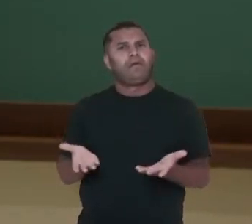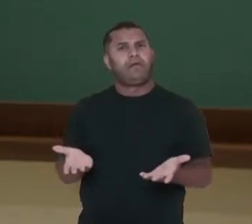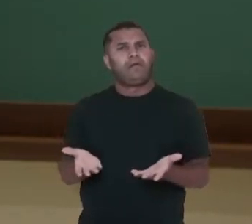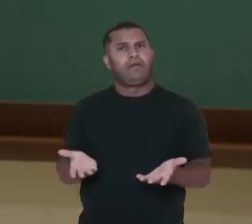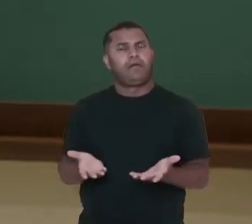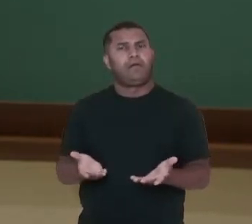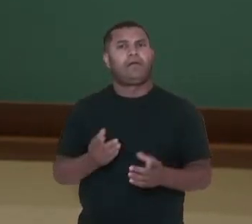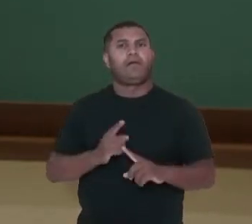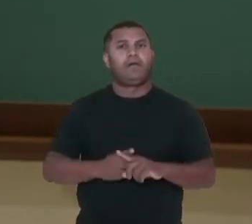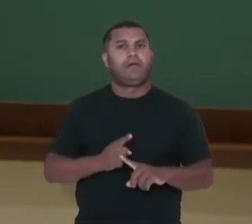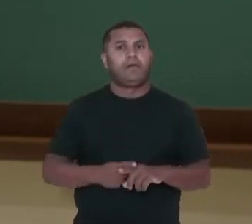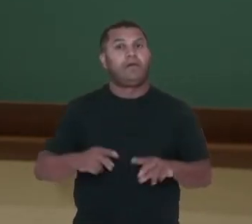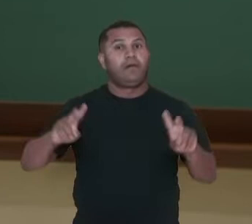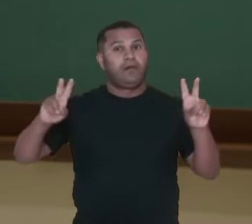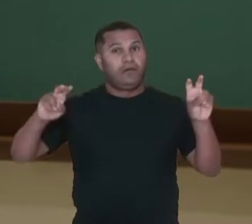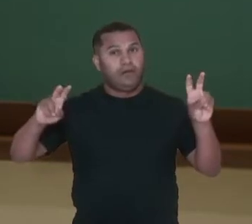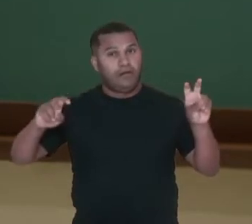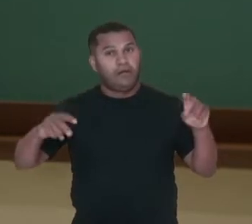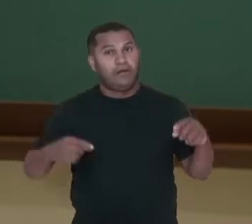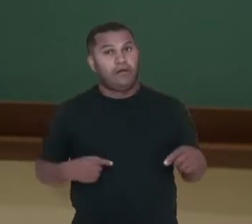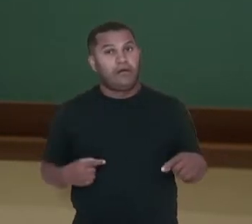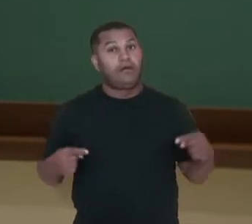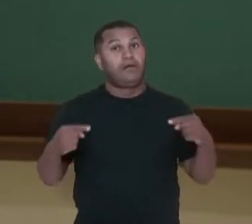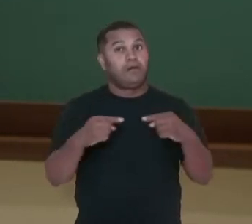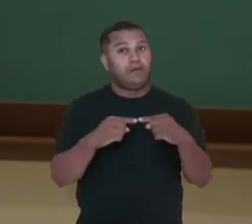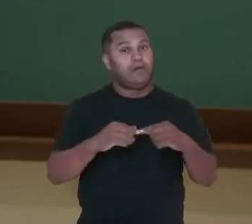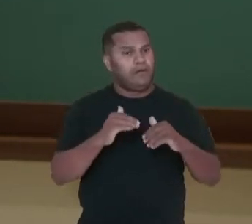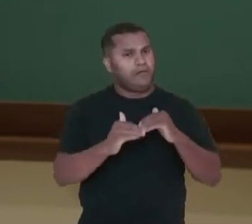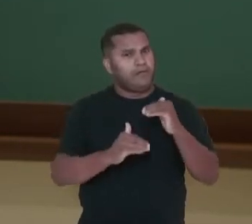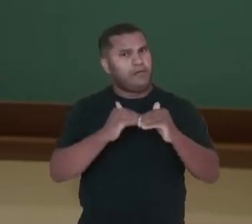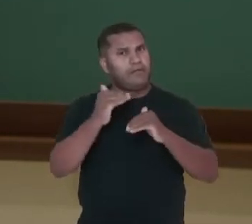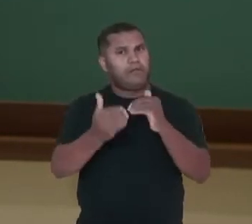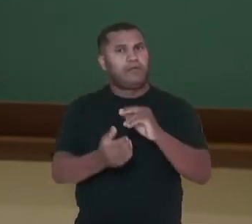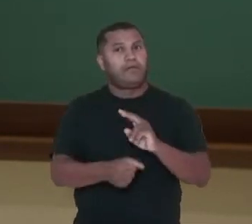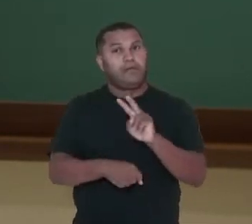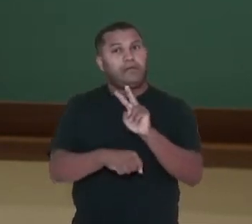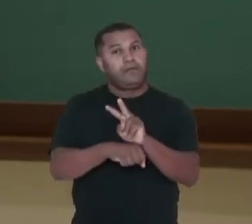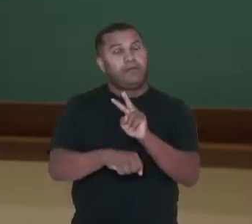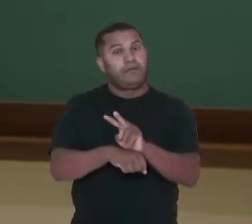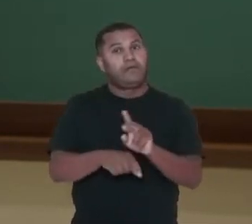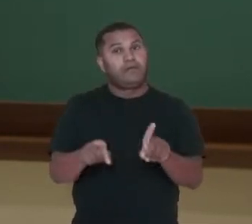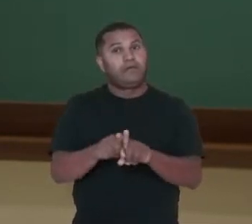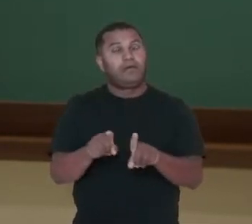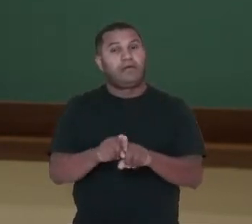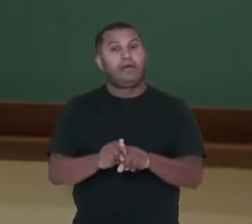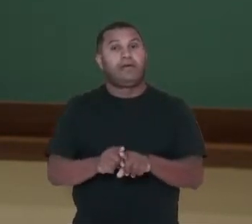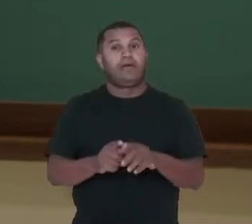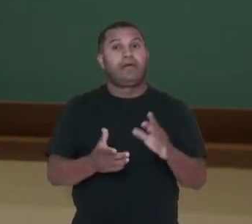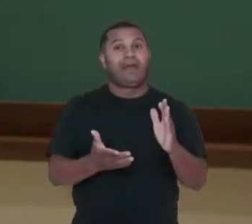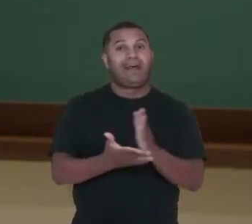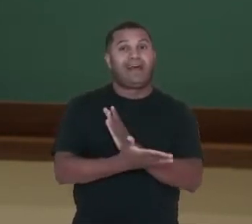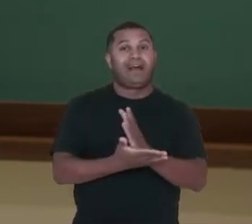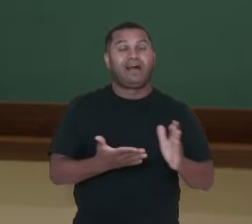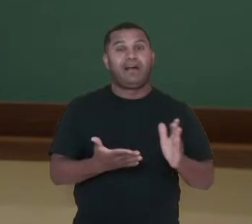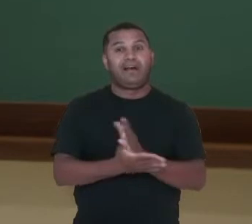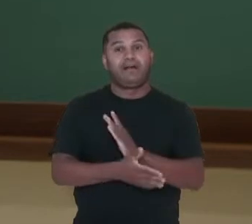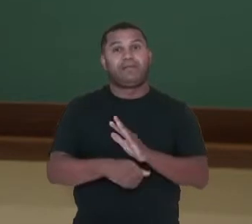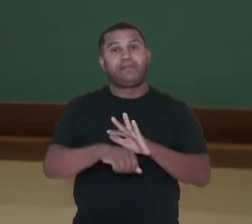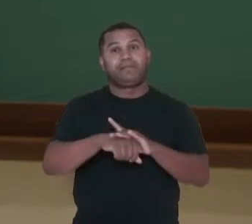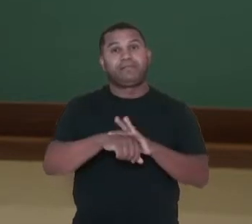É importante nós falarmos sobre isso, evolução, porque nós vamos mencionar também algumas doenças que estão